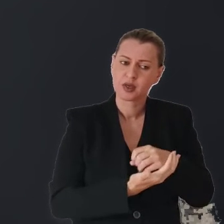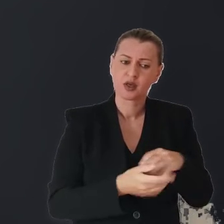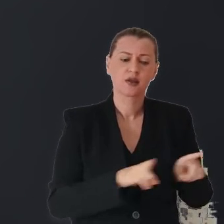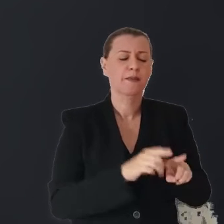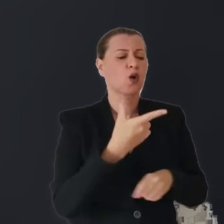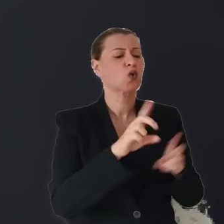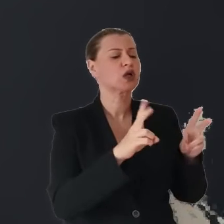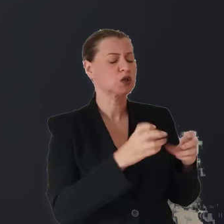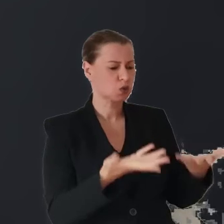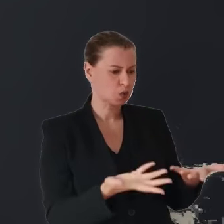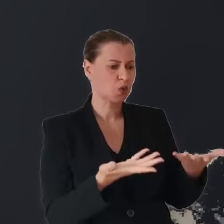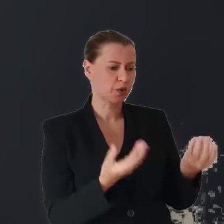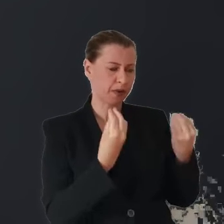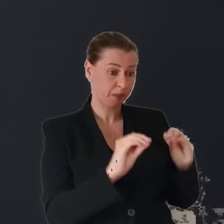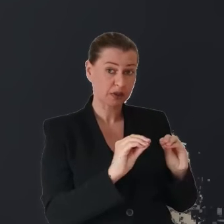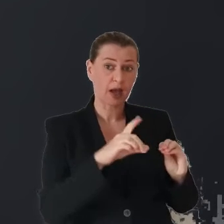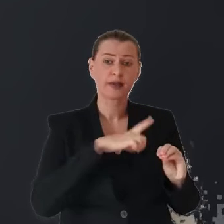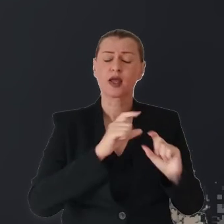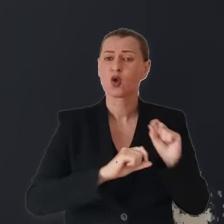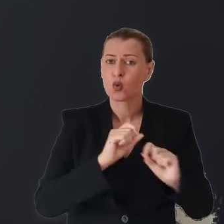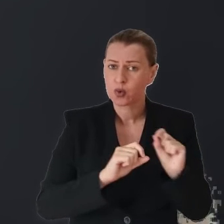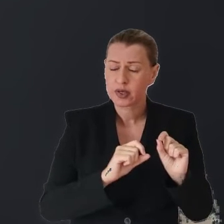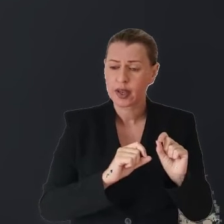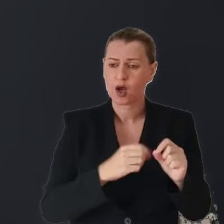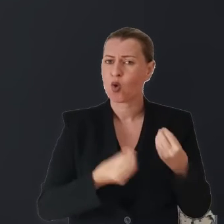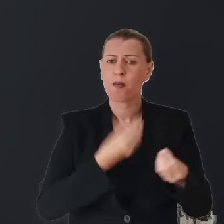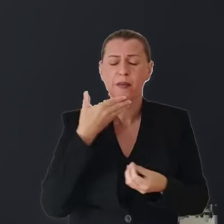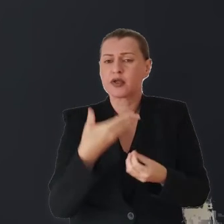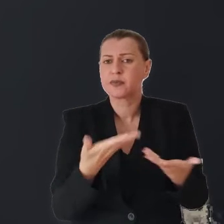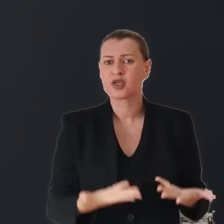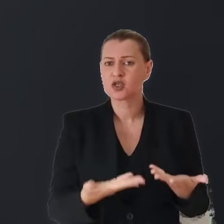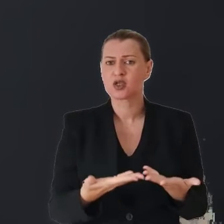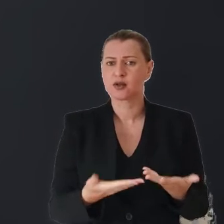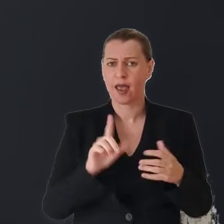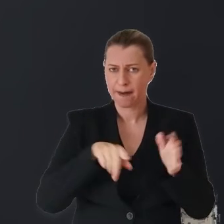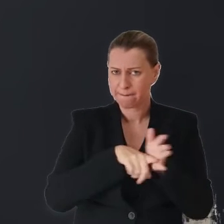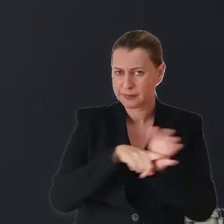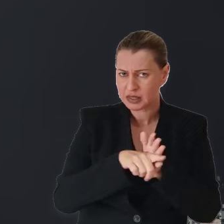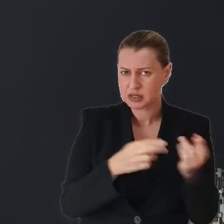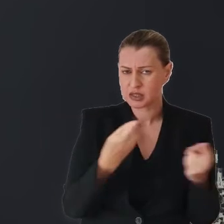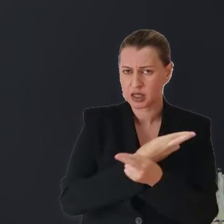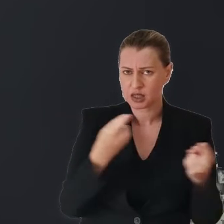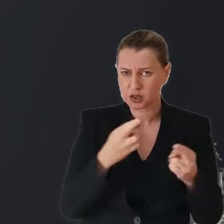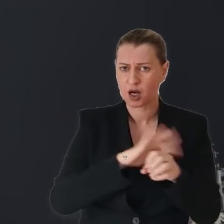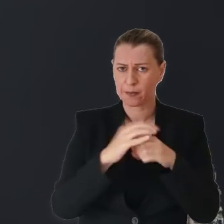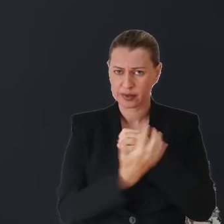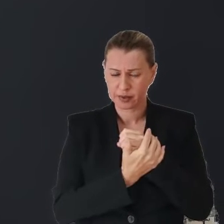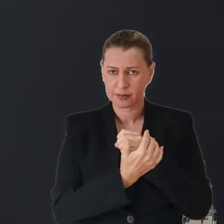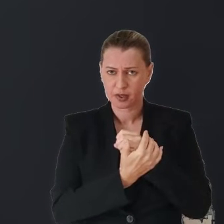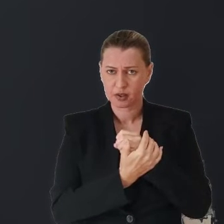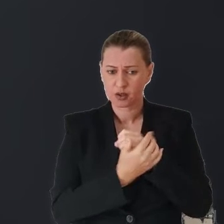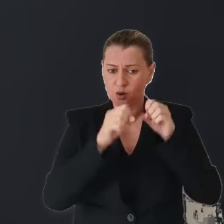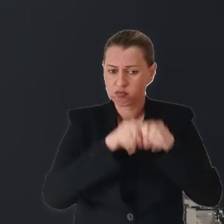E outra questão a adicionar aí, como tem sido essas solicitações? São pesquisas relacionadas à pandemia ou